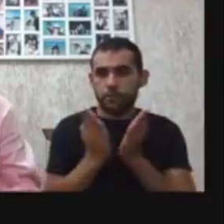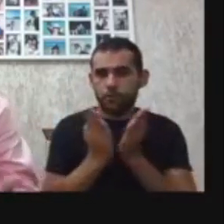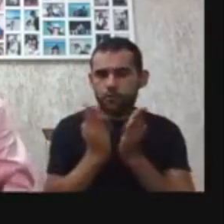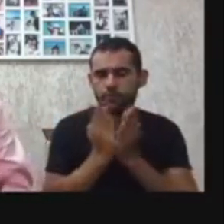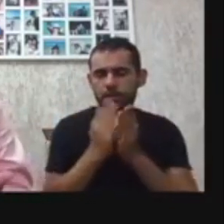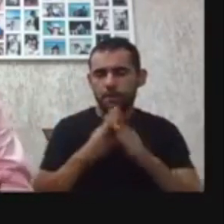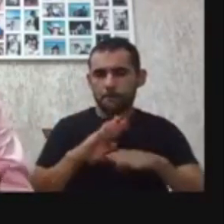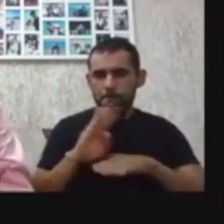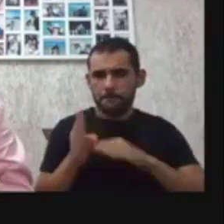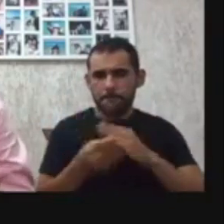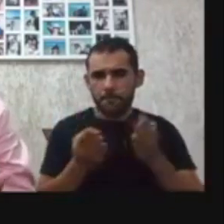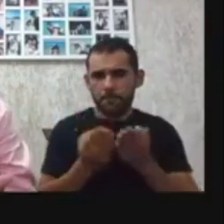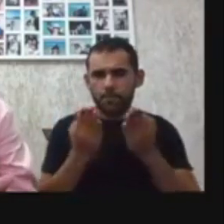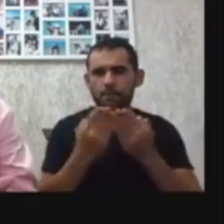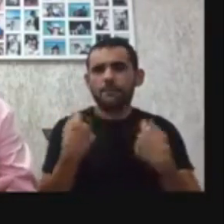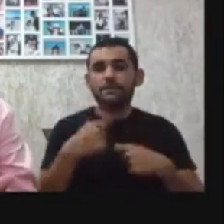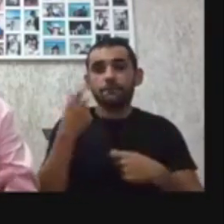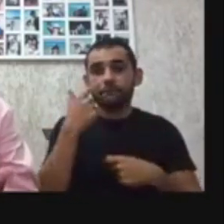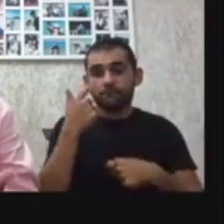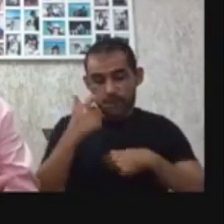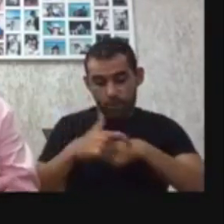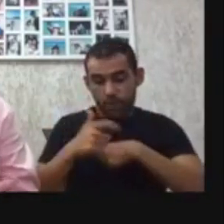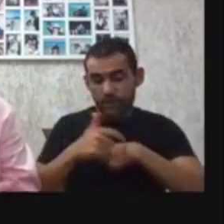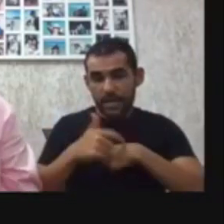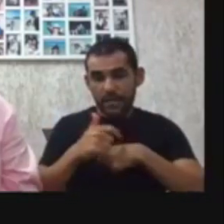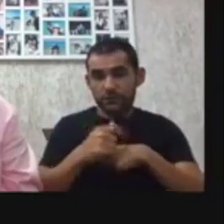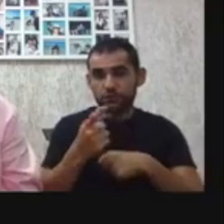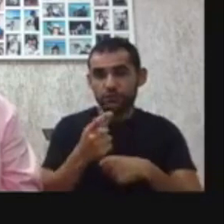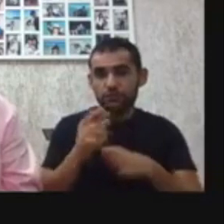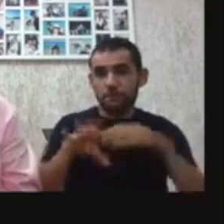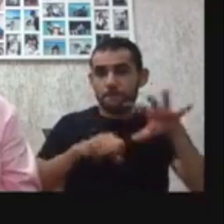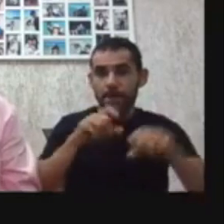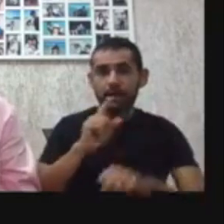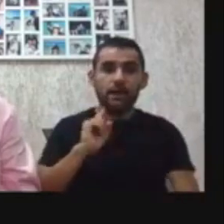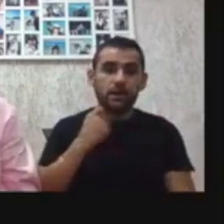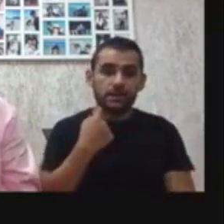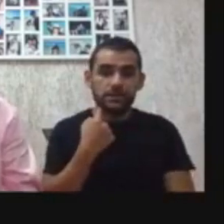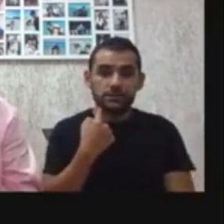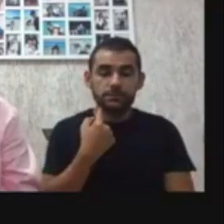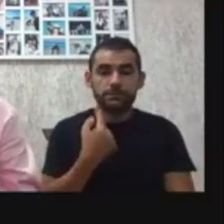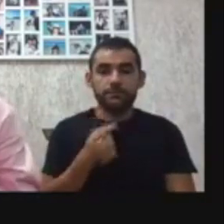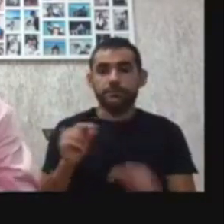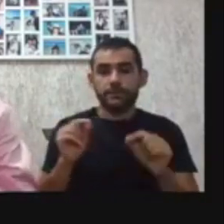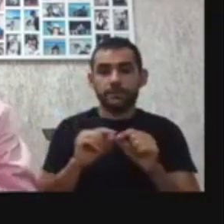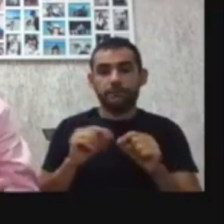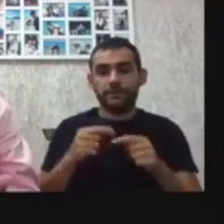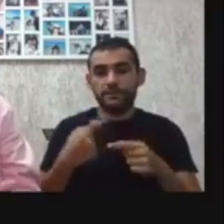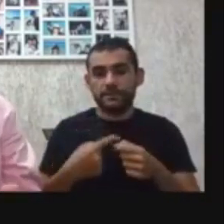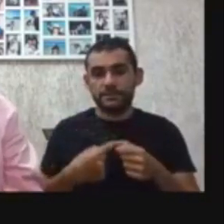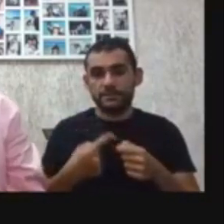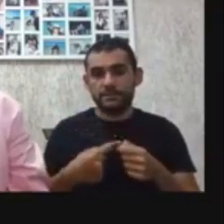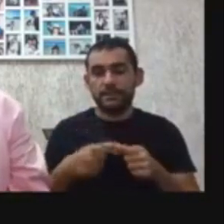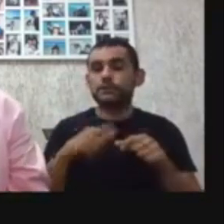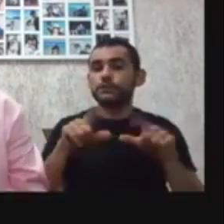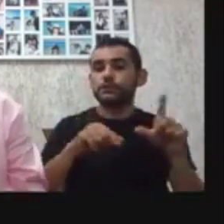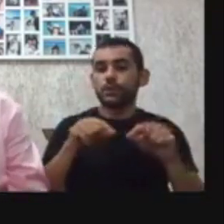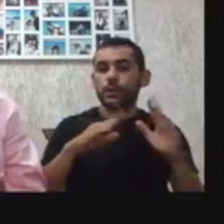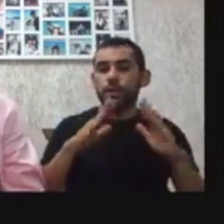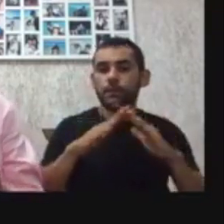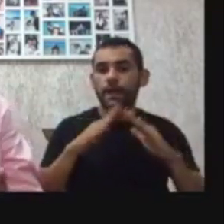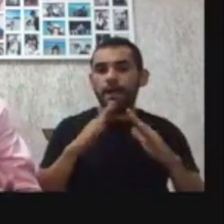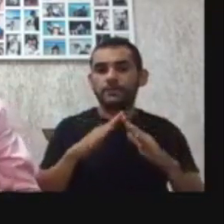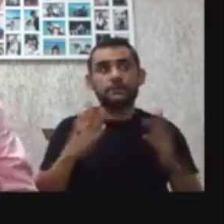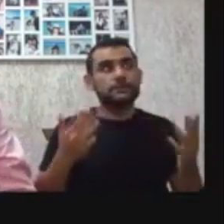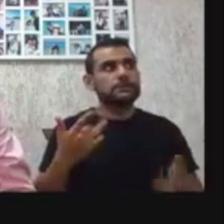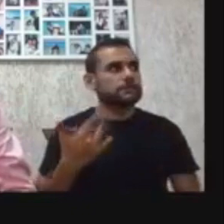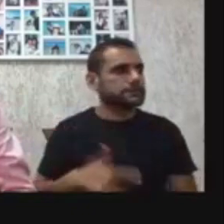del Rei, tem que rever esse horário de coleta. Eu sou totalmente contra isso que eles fazem na nossa cidade, de escolher uma casa,